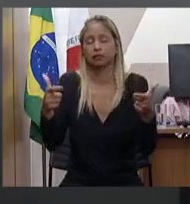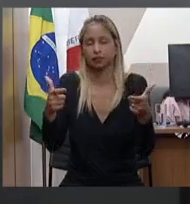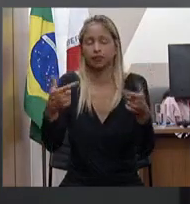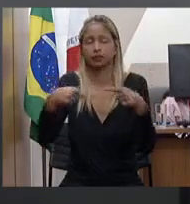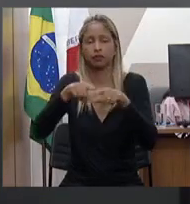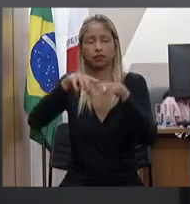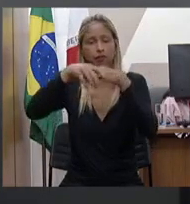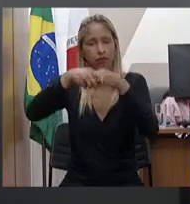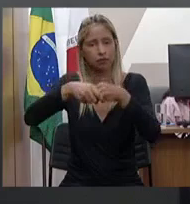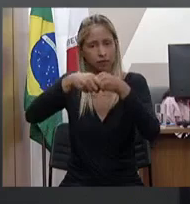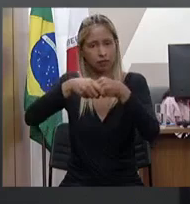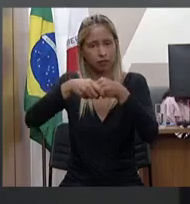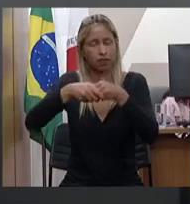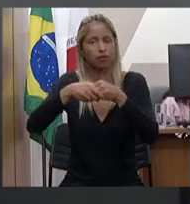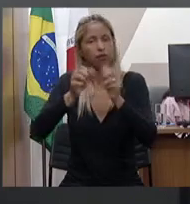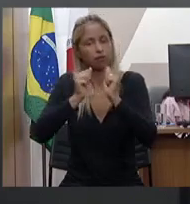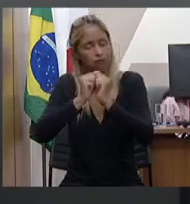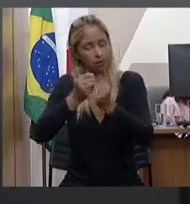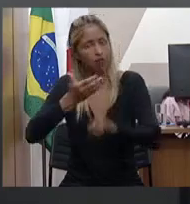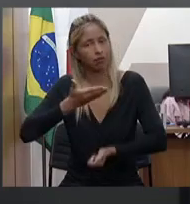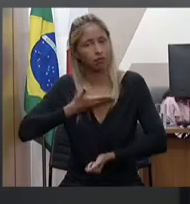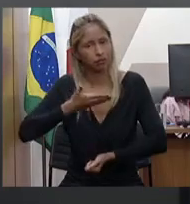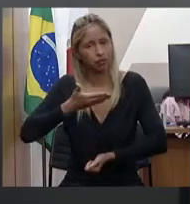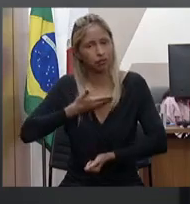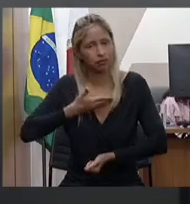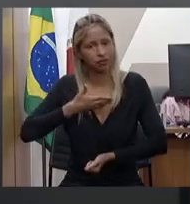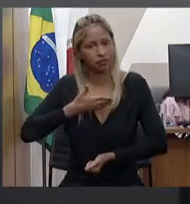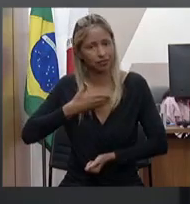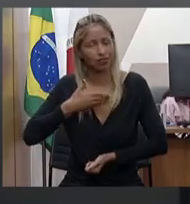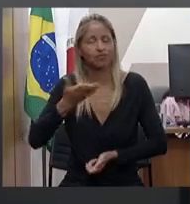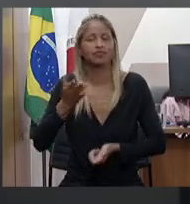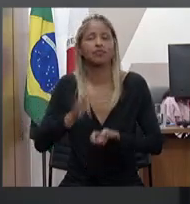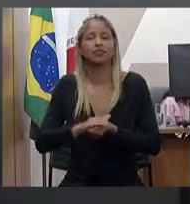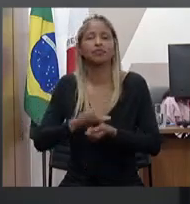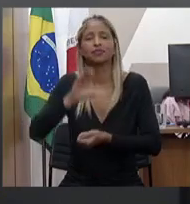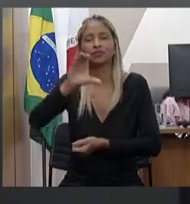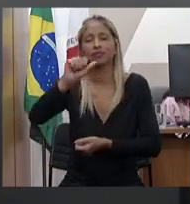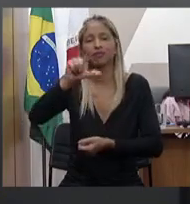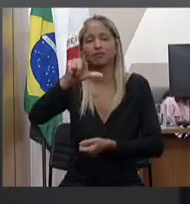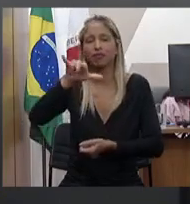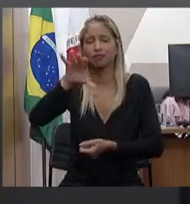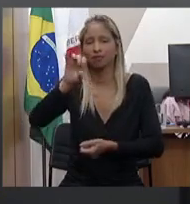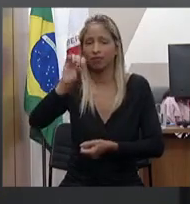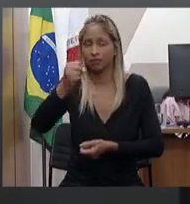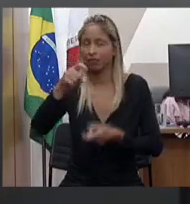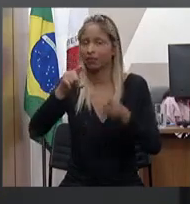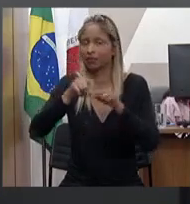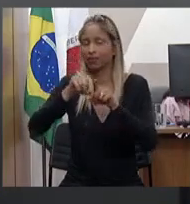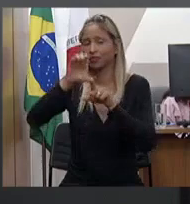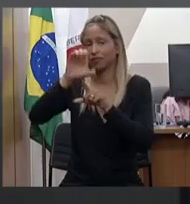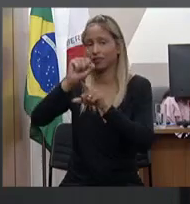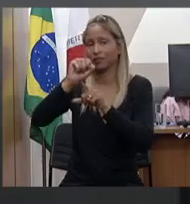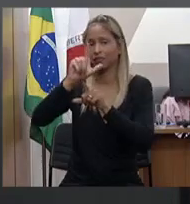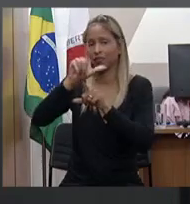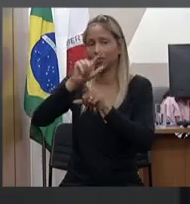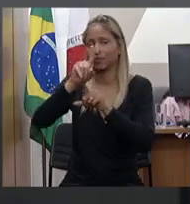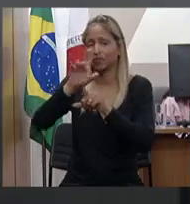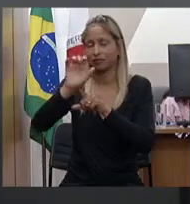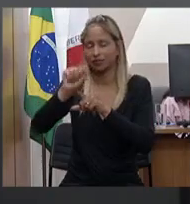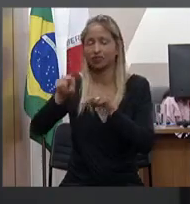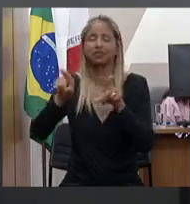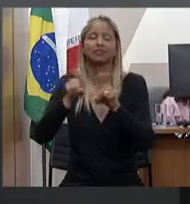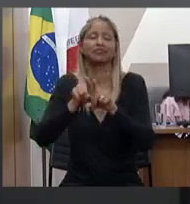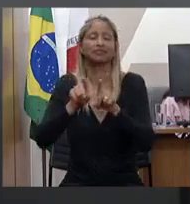cumprimentar o nosso companheiro e amigo e recém poçado Carlos Calazans né companheiro da CSP com